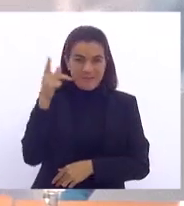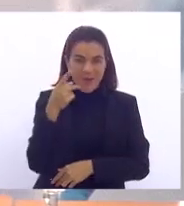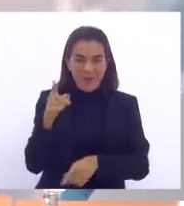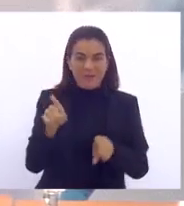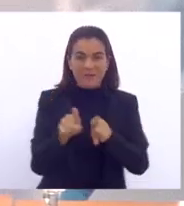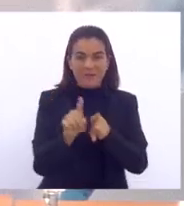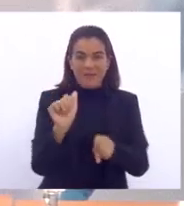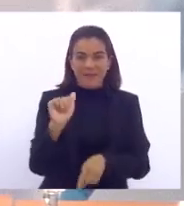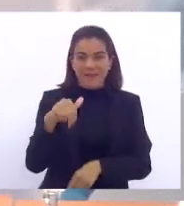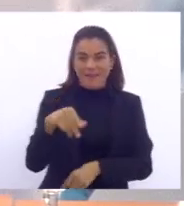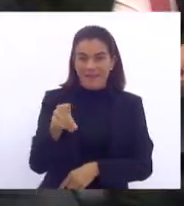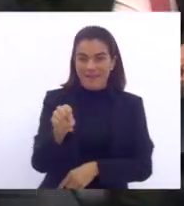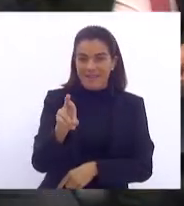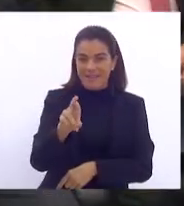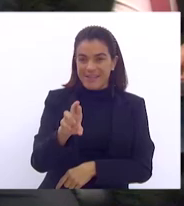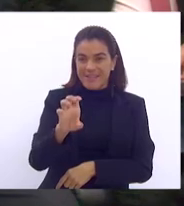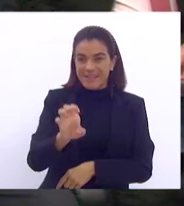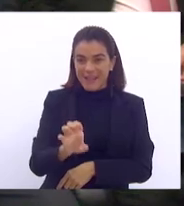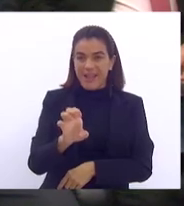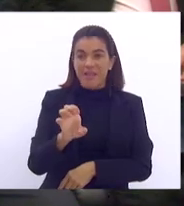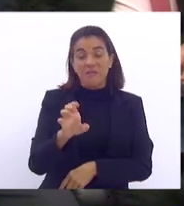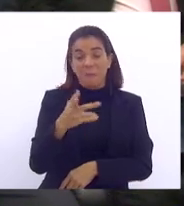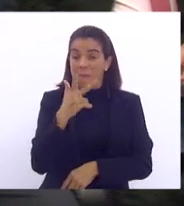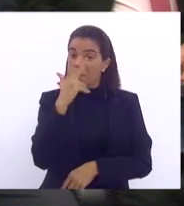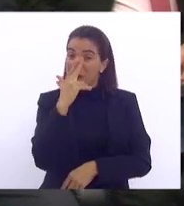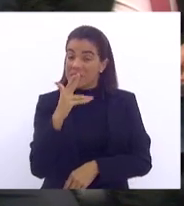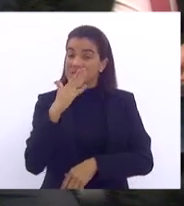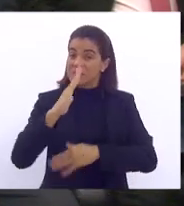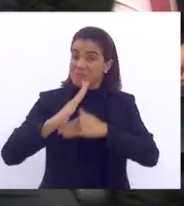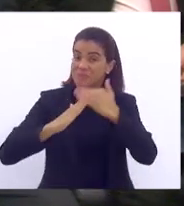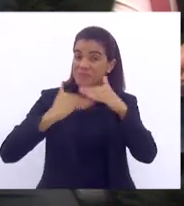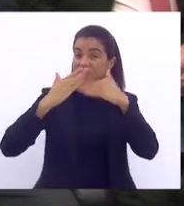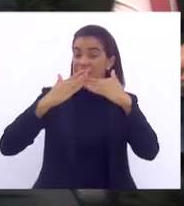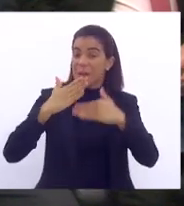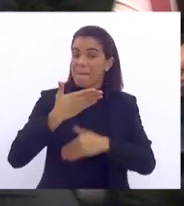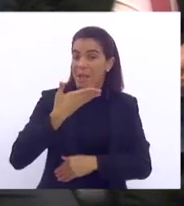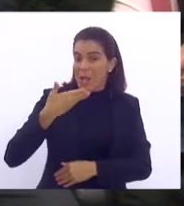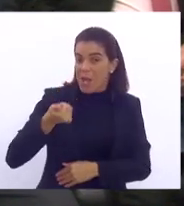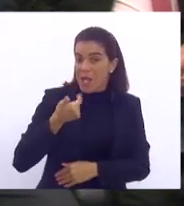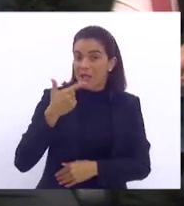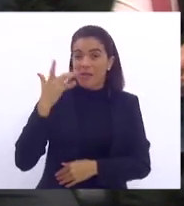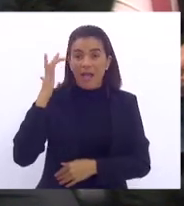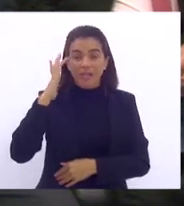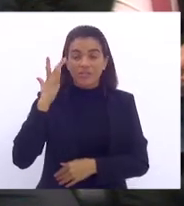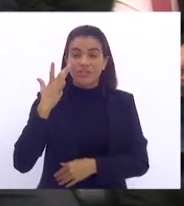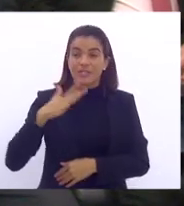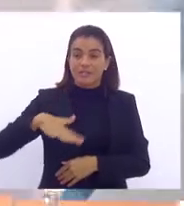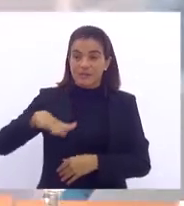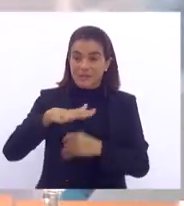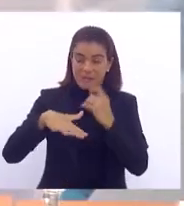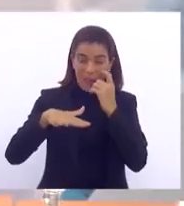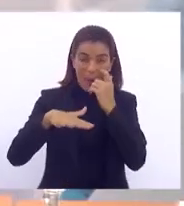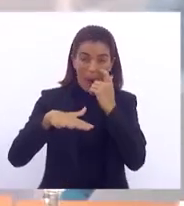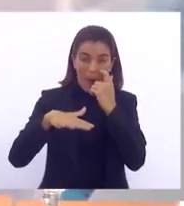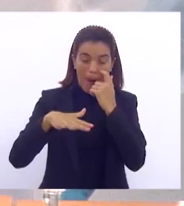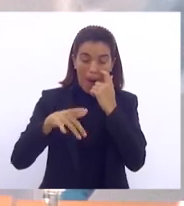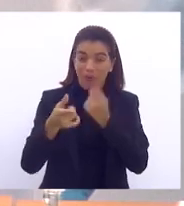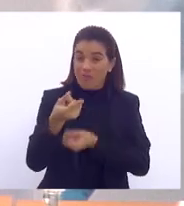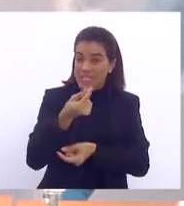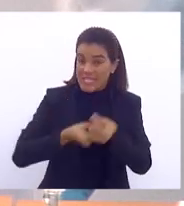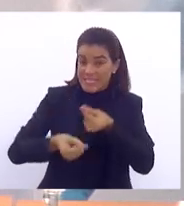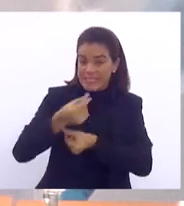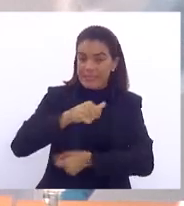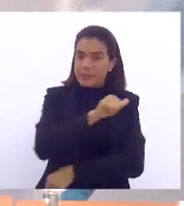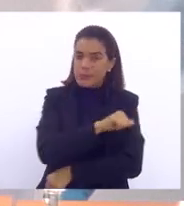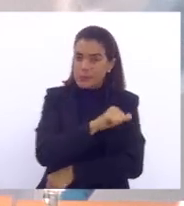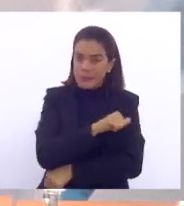faz com que a eação esteja melhorando A gente tá estabilizando a gente sabe que a situação financeira do Rio é dificila